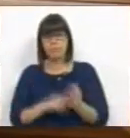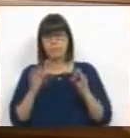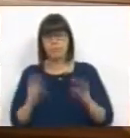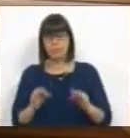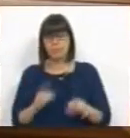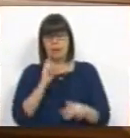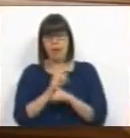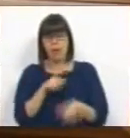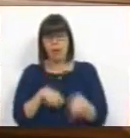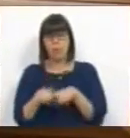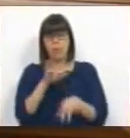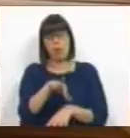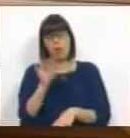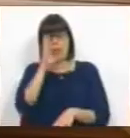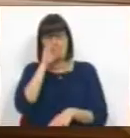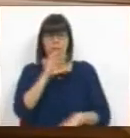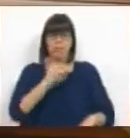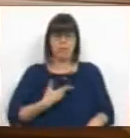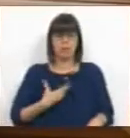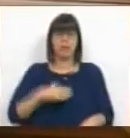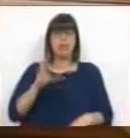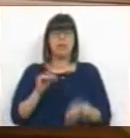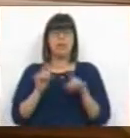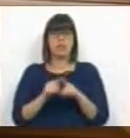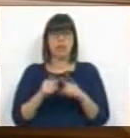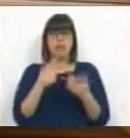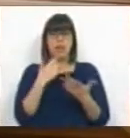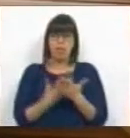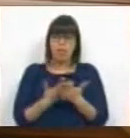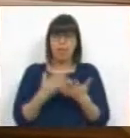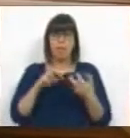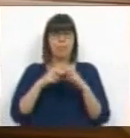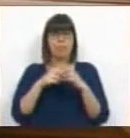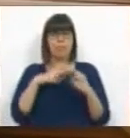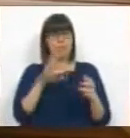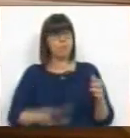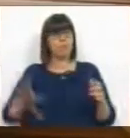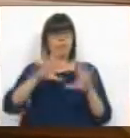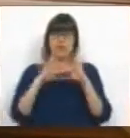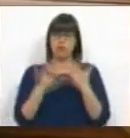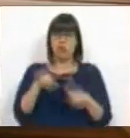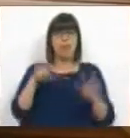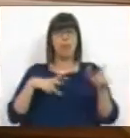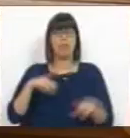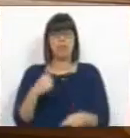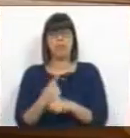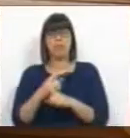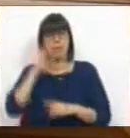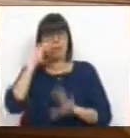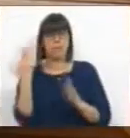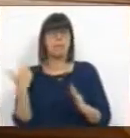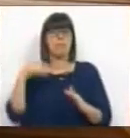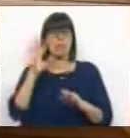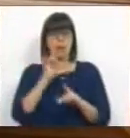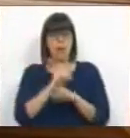que essas políticas ou opções do Governo PSD-CDS afetaram os portugueses em geral, também é verdade que acabaram por atingir ainda